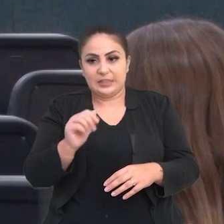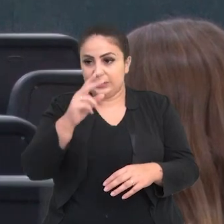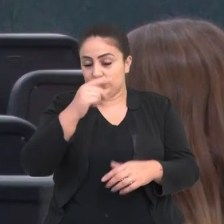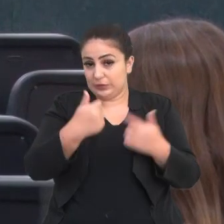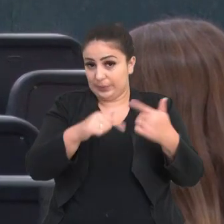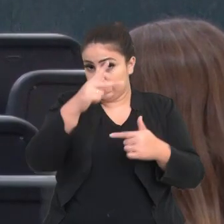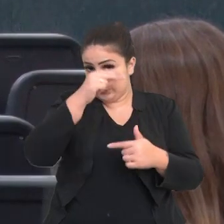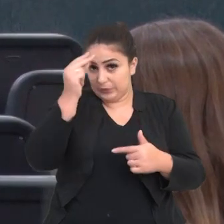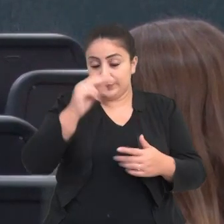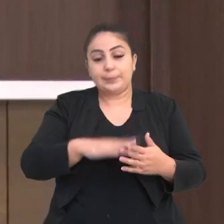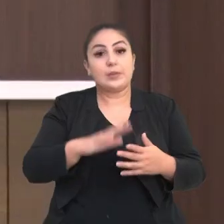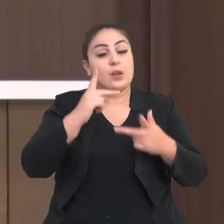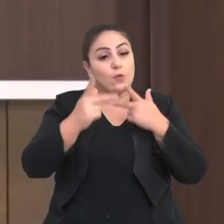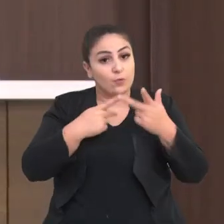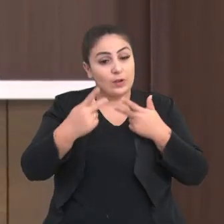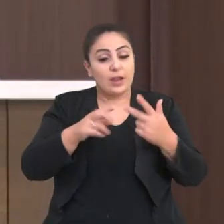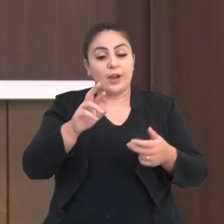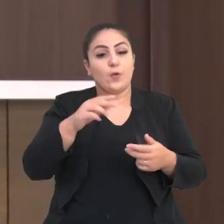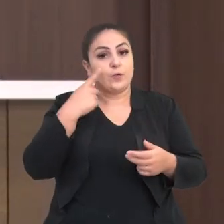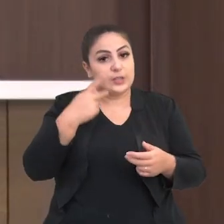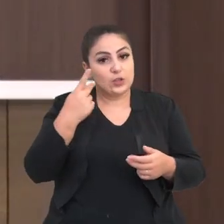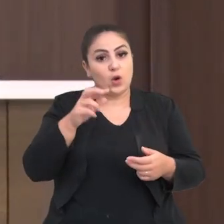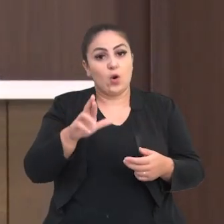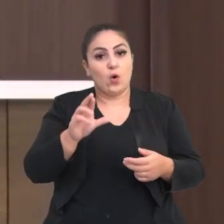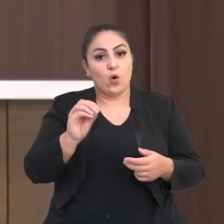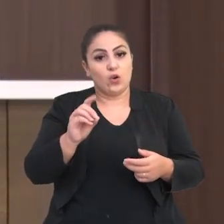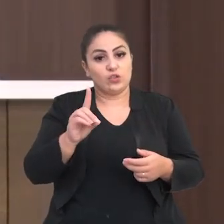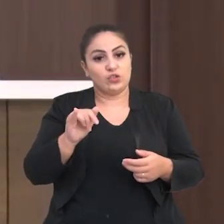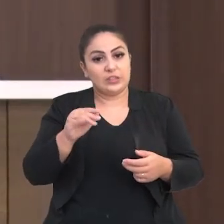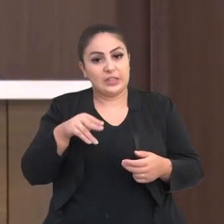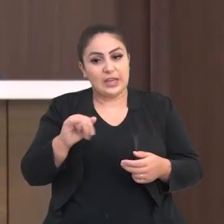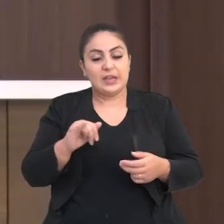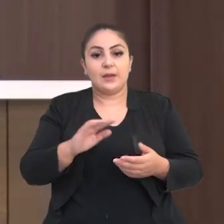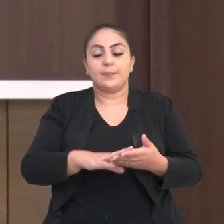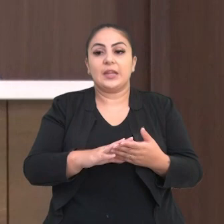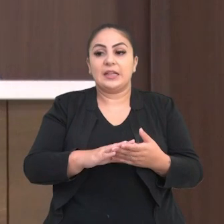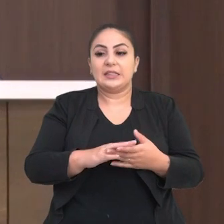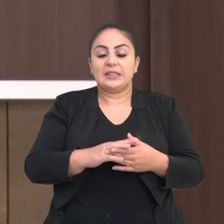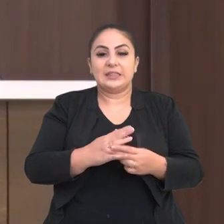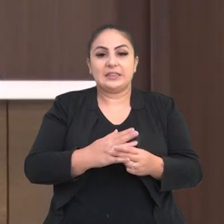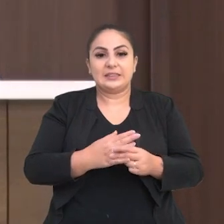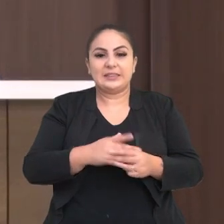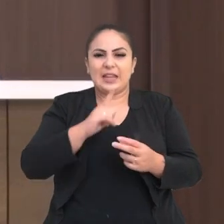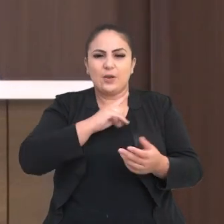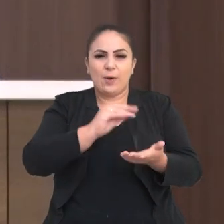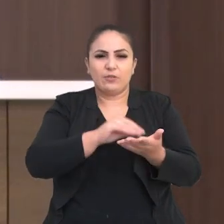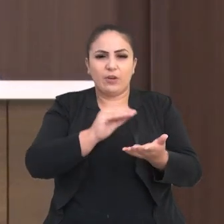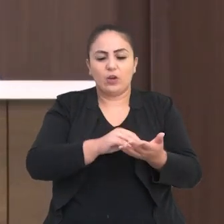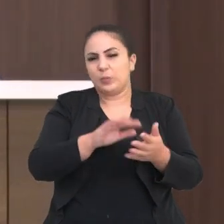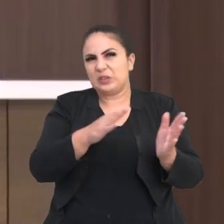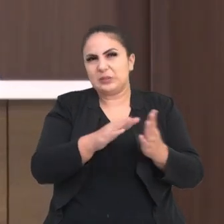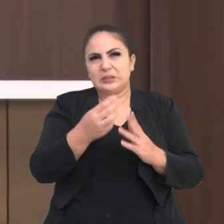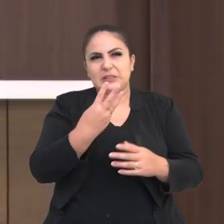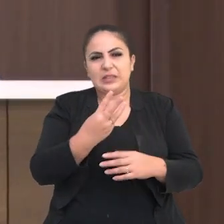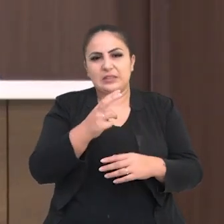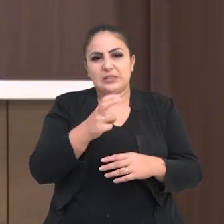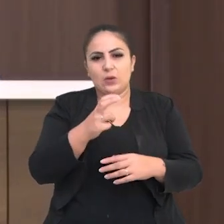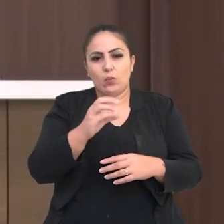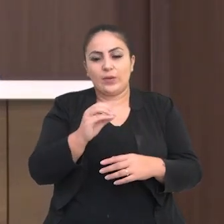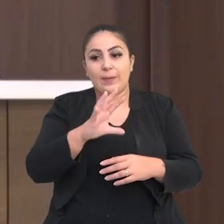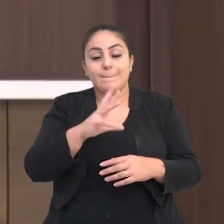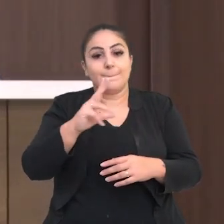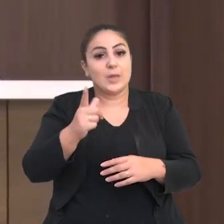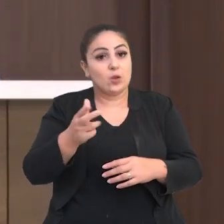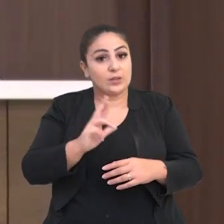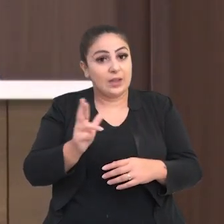servidores municipais. Conforme Rodinei Candeia, o IPASSO tem um déficit de aproximadamente